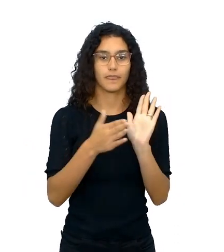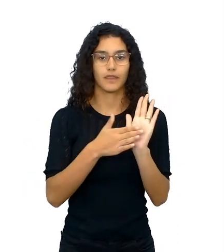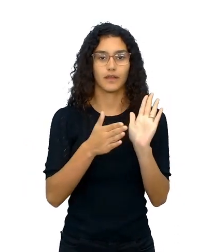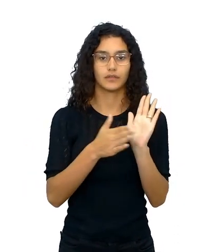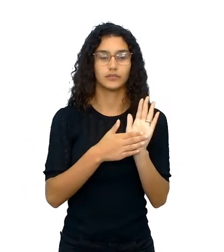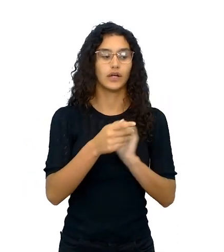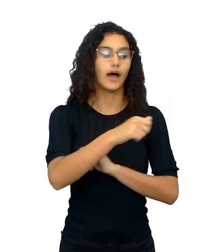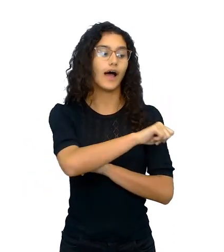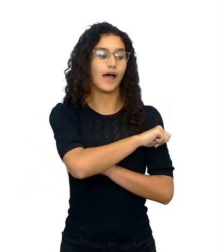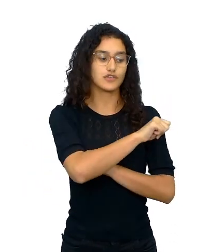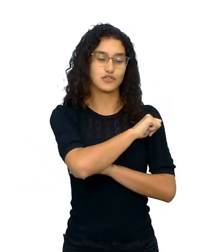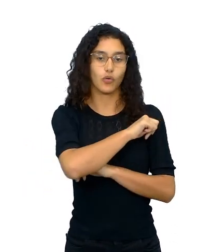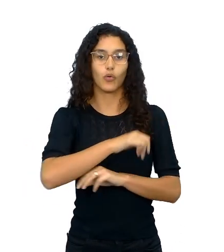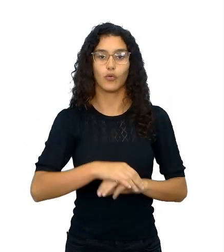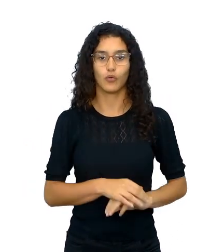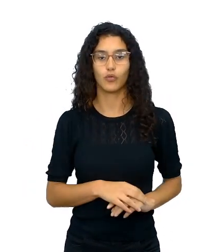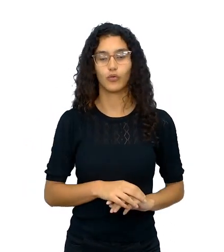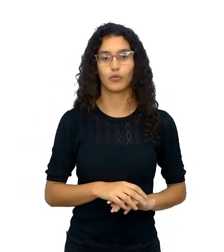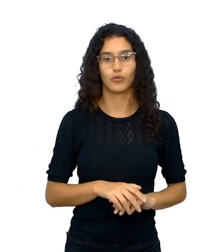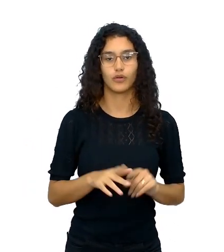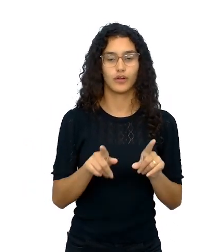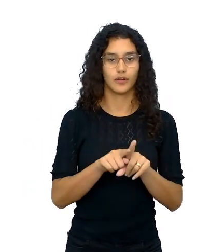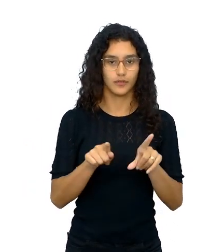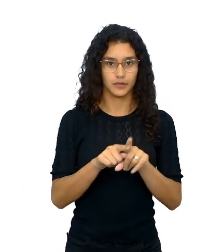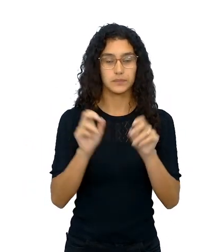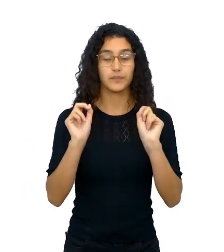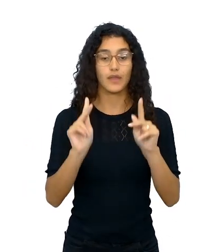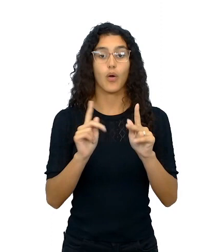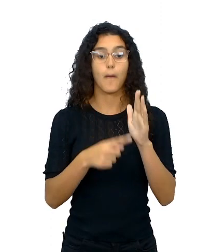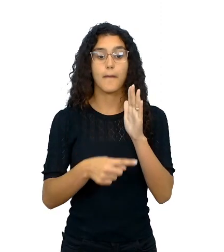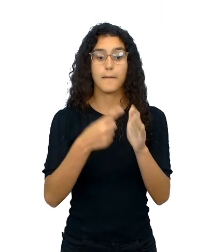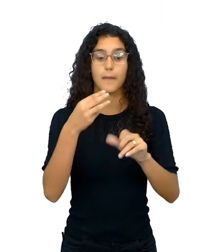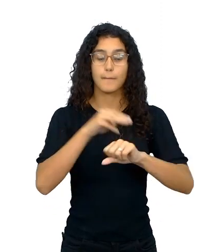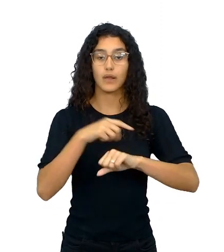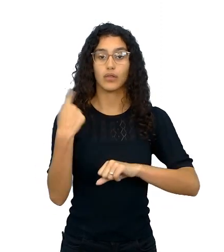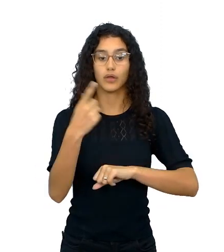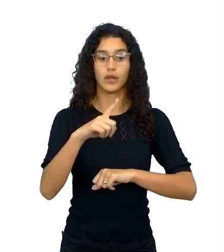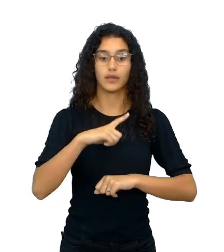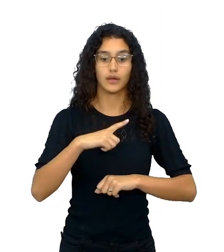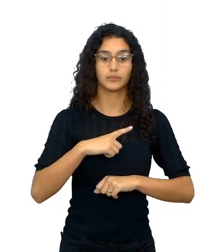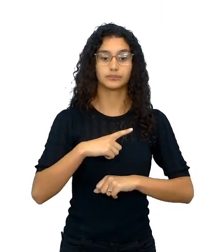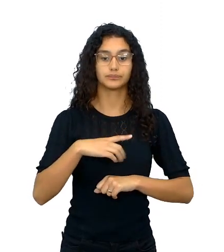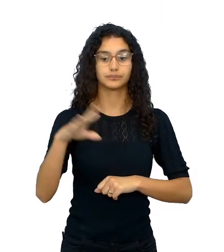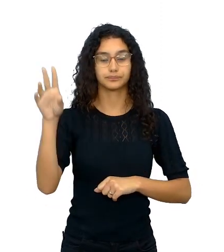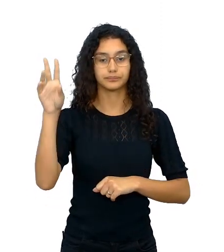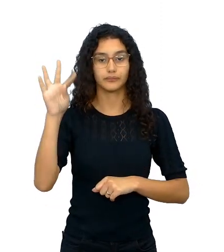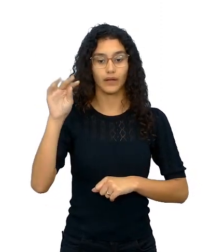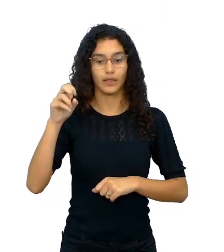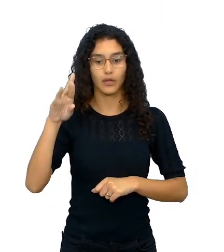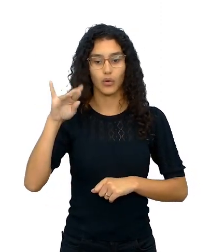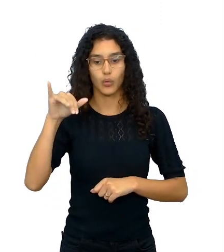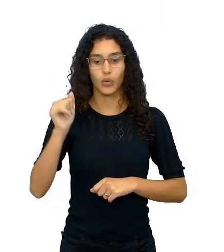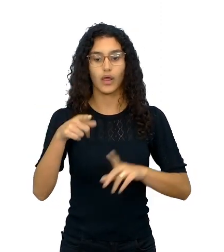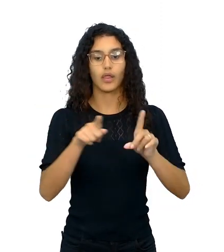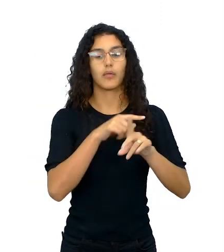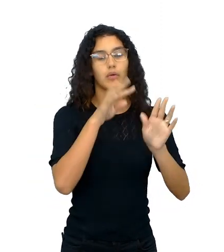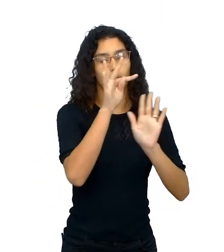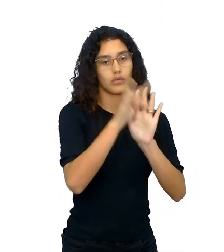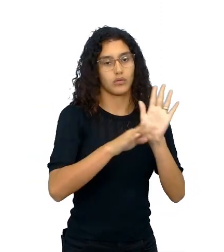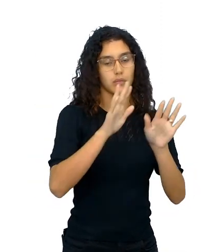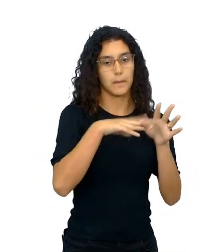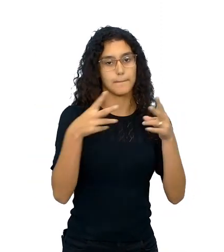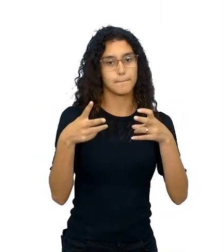3 atividades, A, B e C. Tá? Então, nesse primeiro momento, nós vamos ter a teoria, né, e o texto para